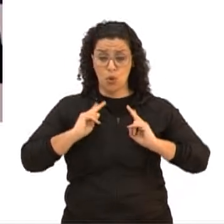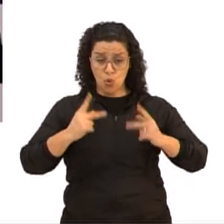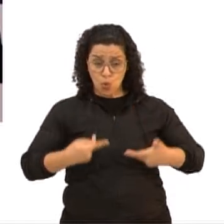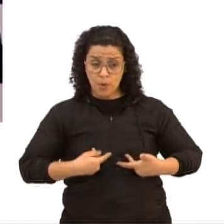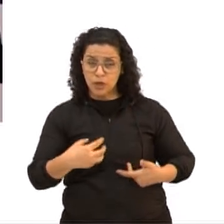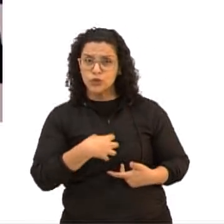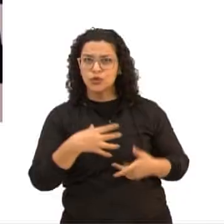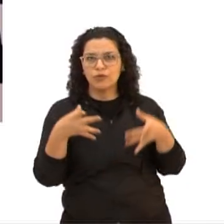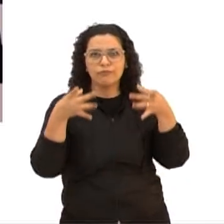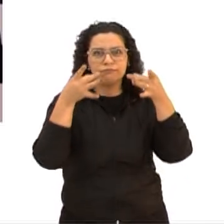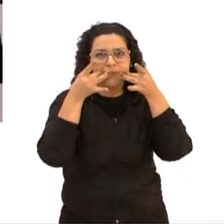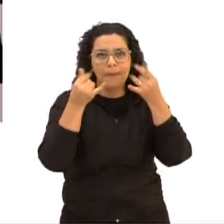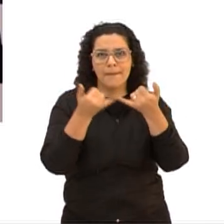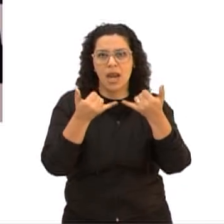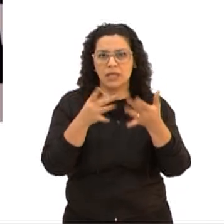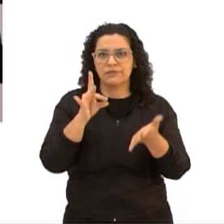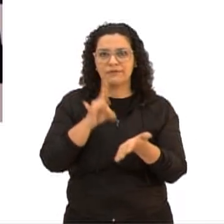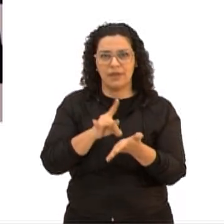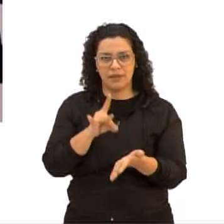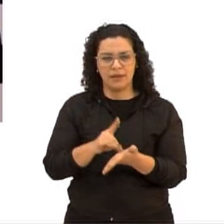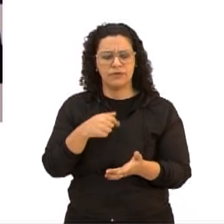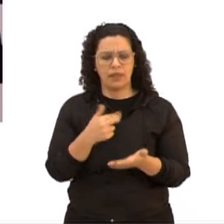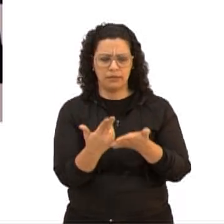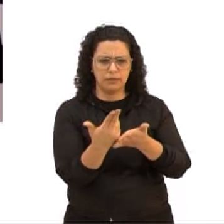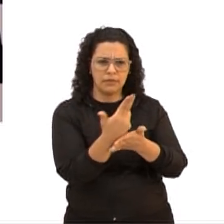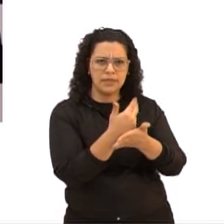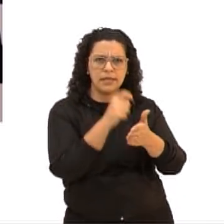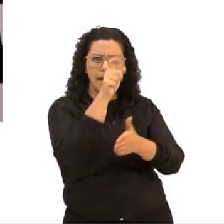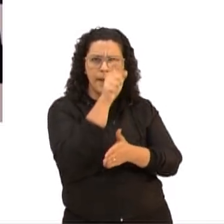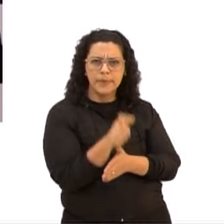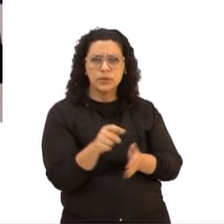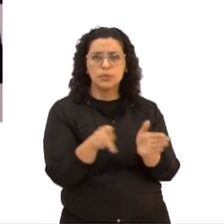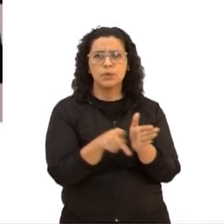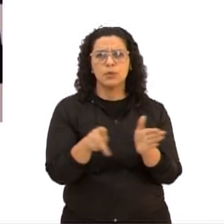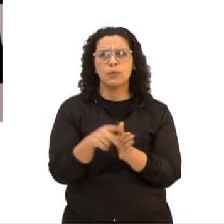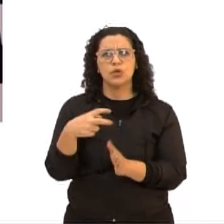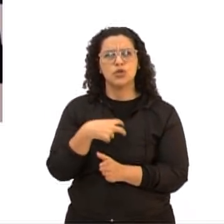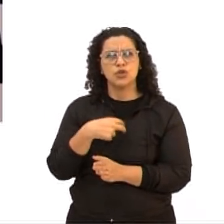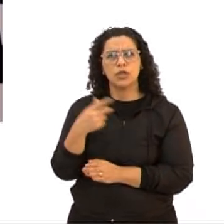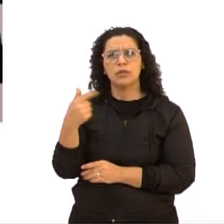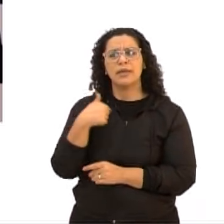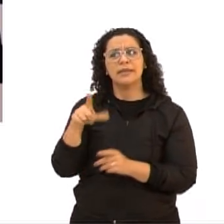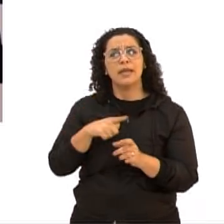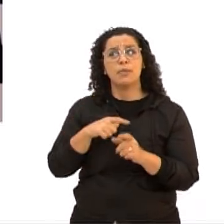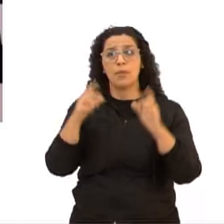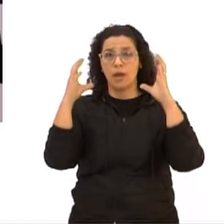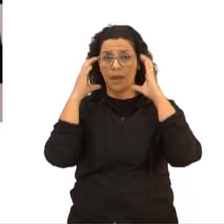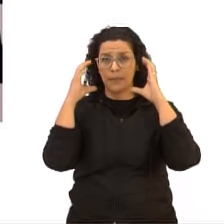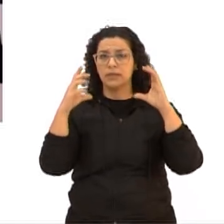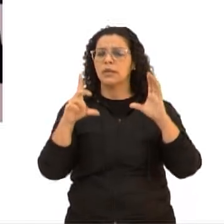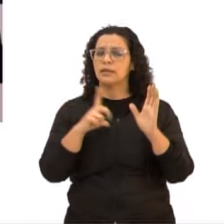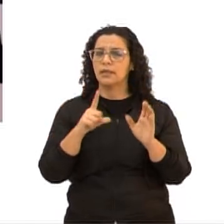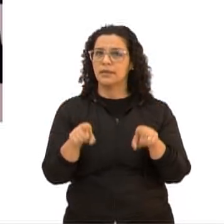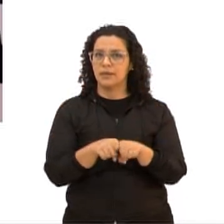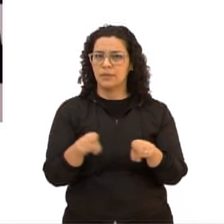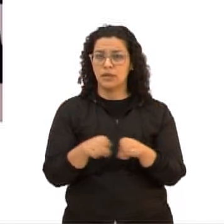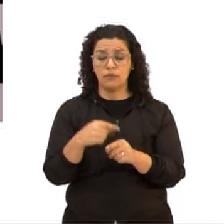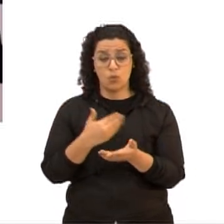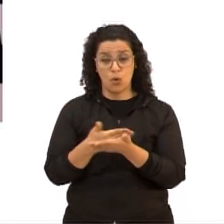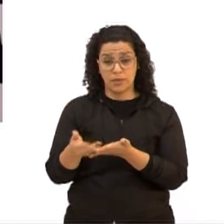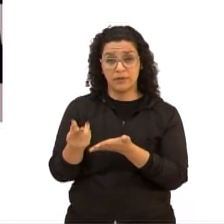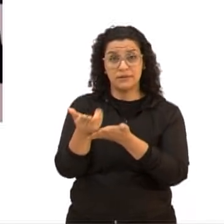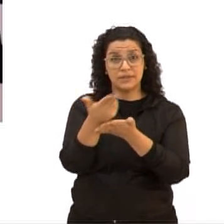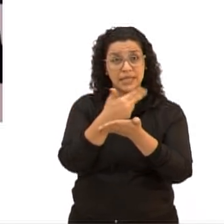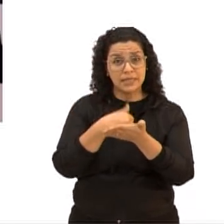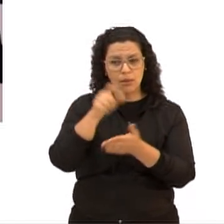um pouco mais realista, ou seja, você desenha uma figura humana a partir de 9 vezes o tamanho da cabeça, né? Então, quando você vai construir